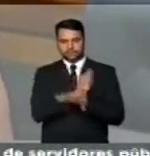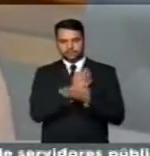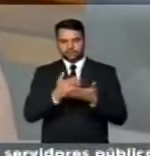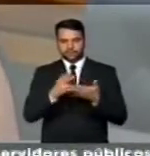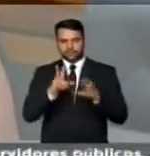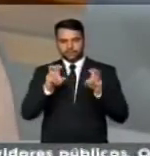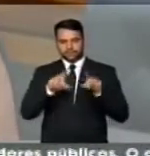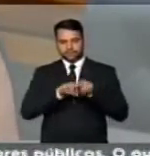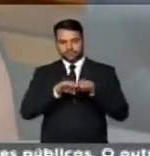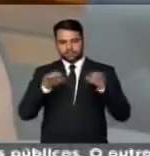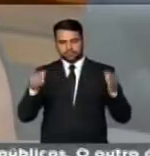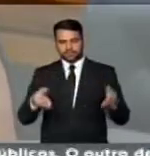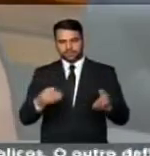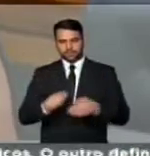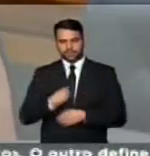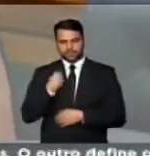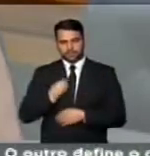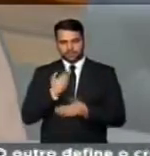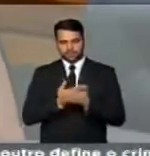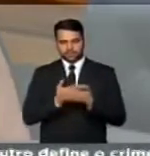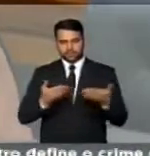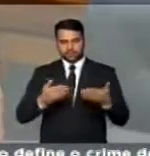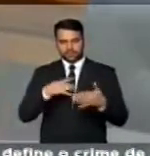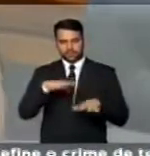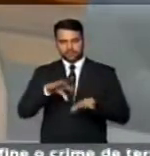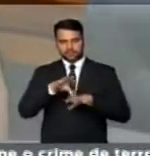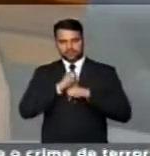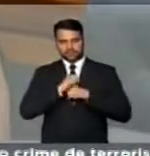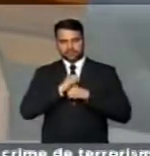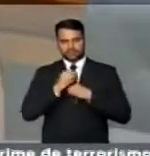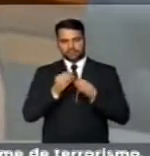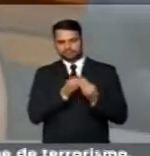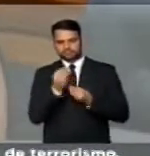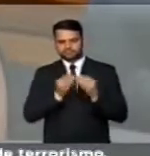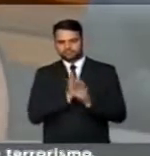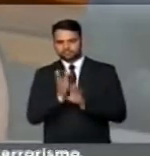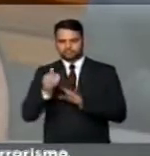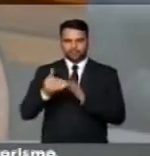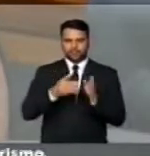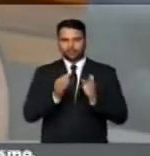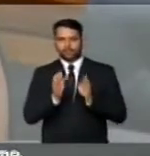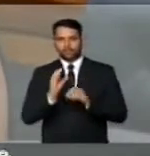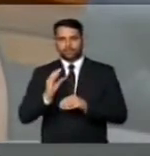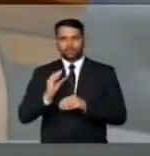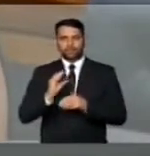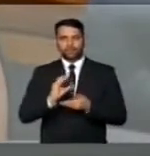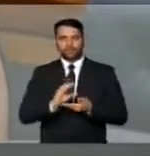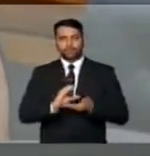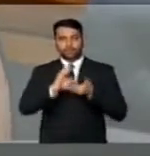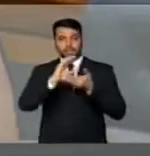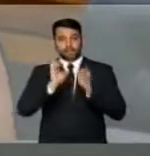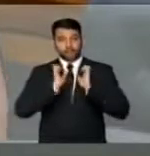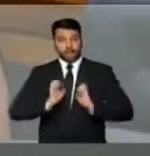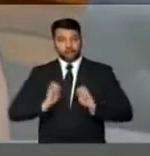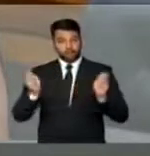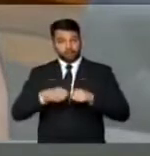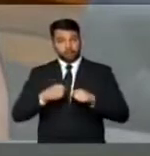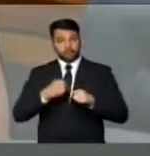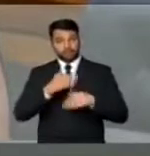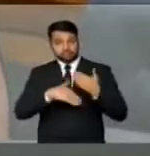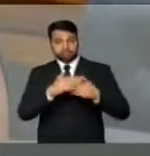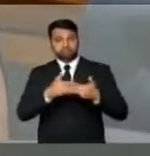da mesa, esteja adotando manobras para impedir que o Conselho de Ética dessa casa possa